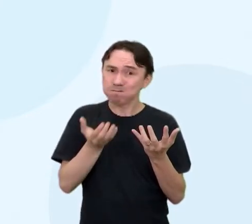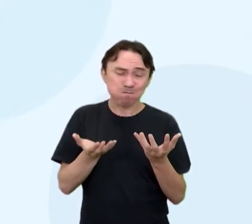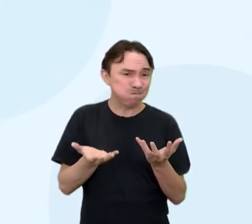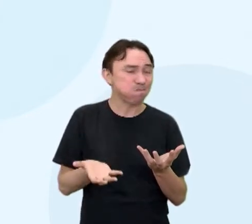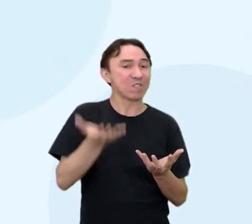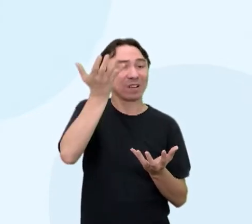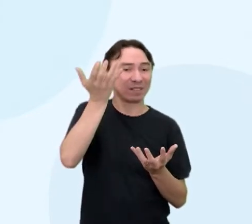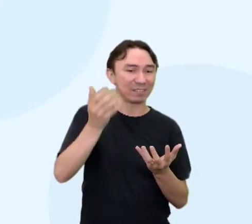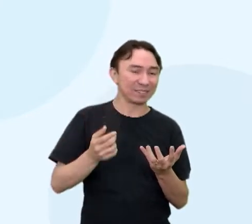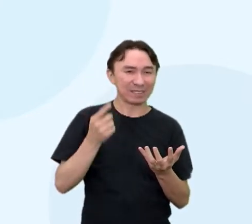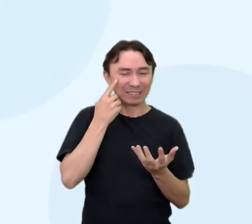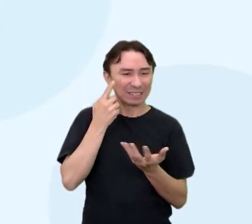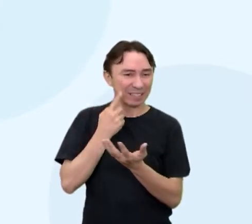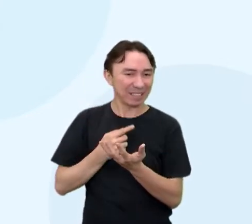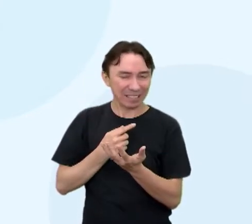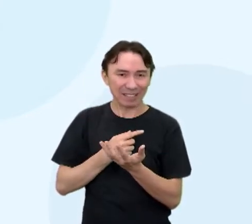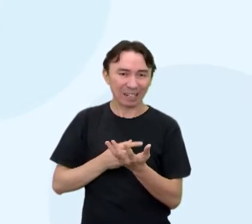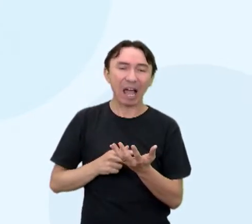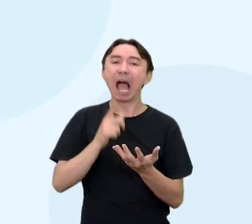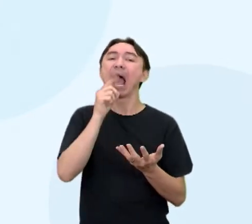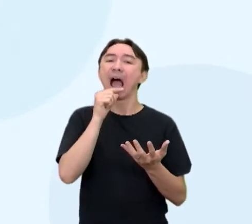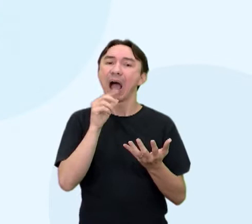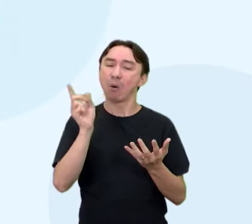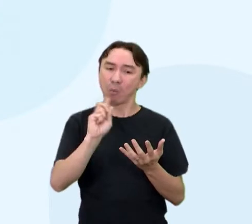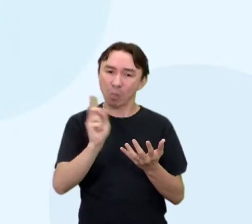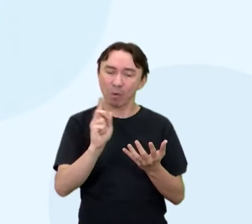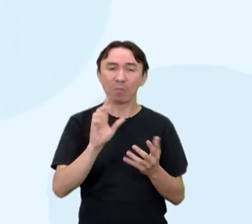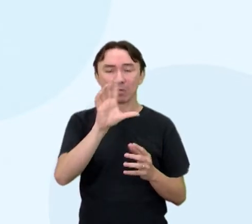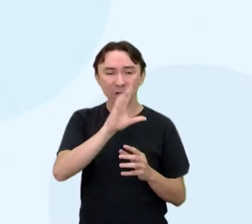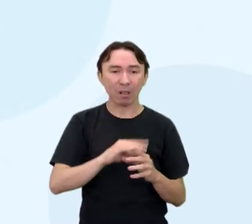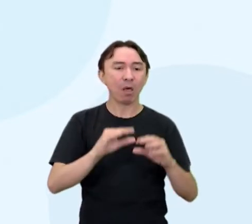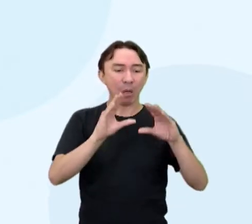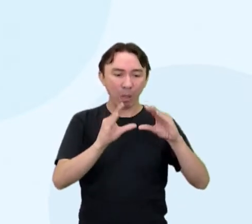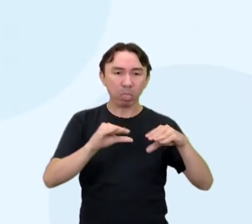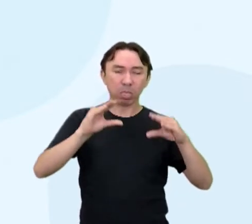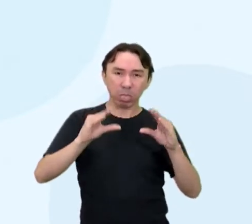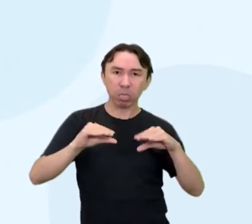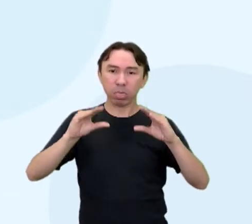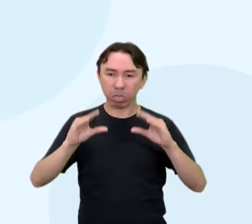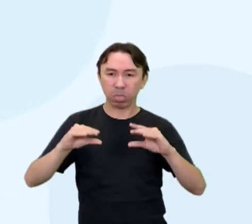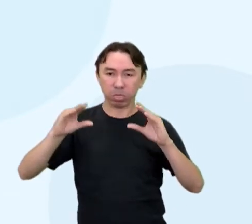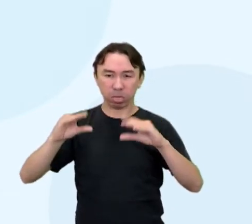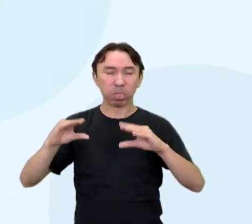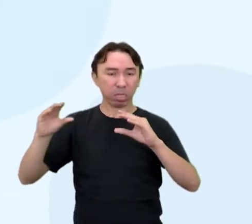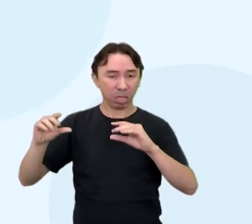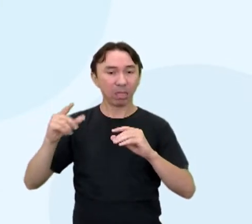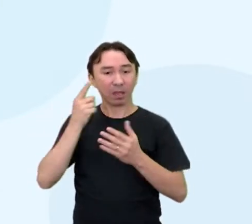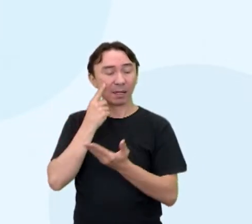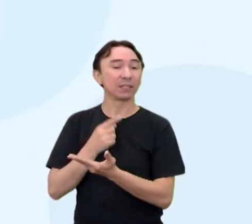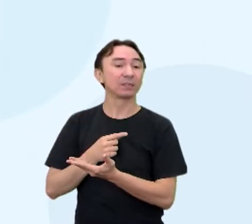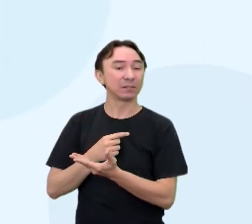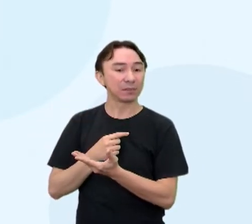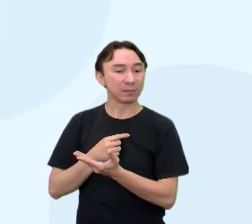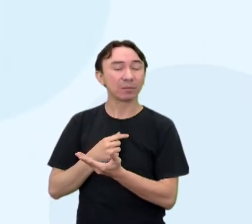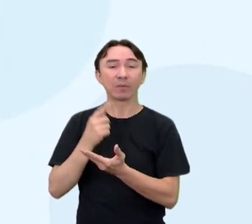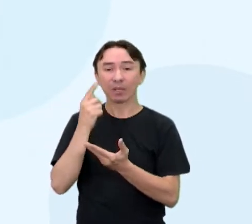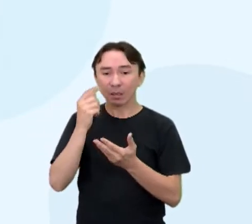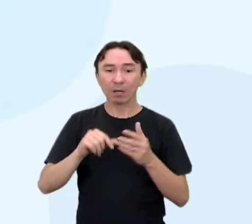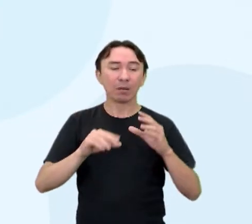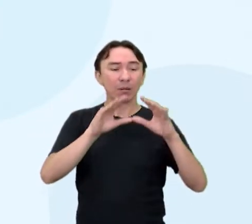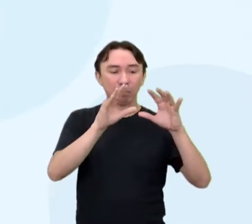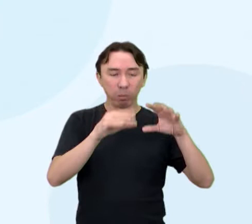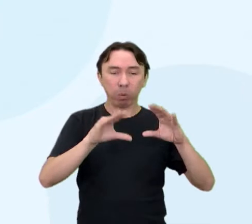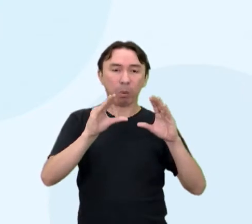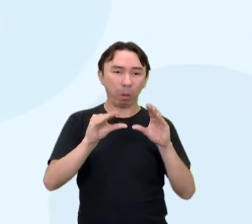não é líquido, mas ele é denso, né? Ele é mais denso, né, do que um líquido, né? Mas ele é maleável, então ele vai circulando,